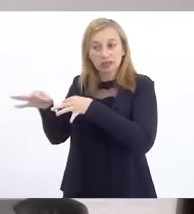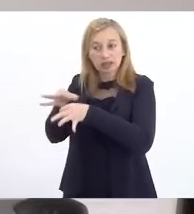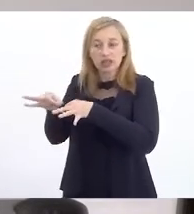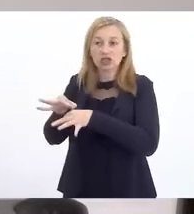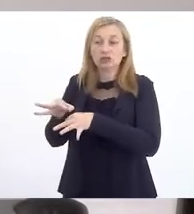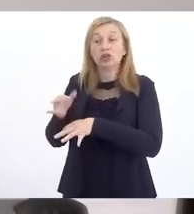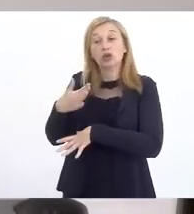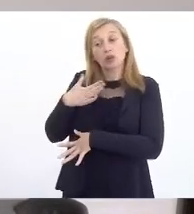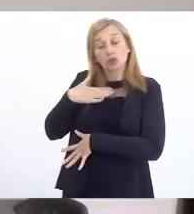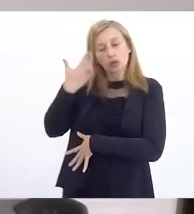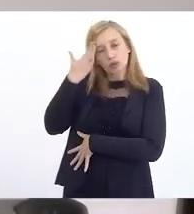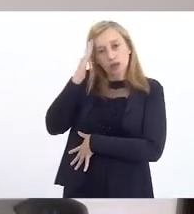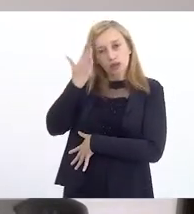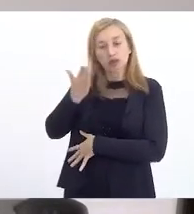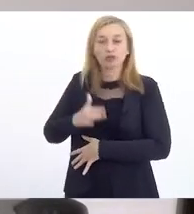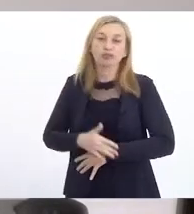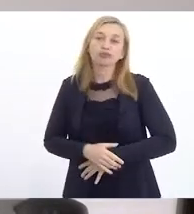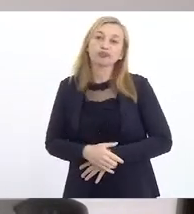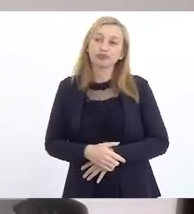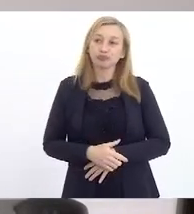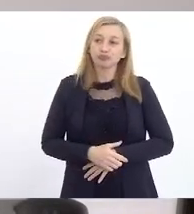que,